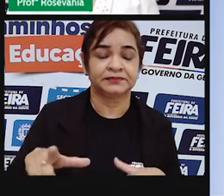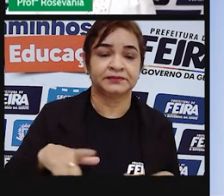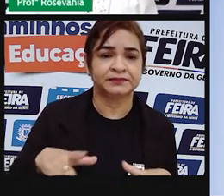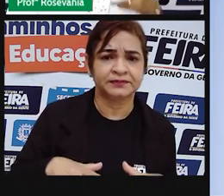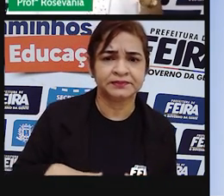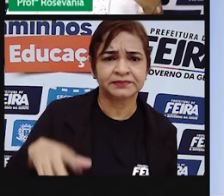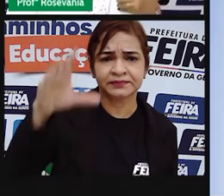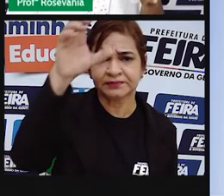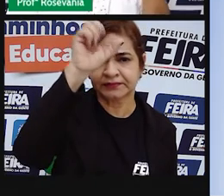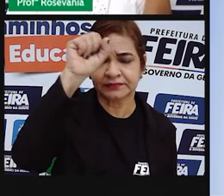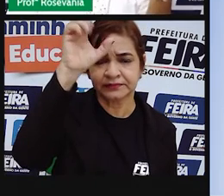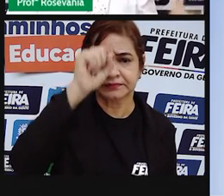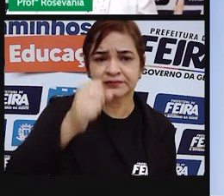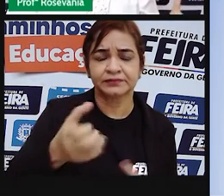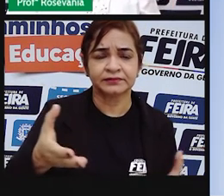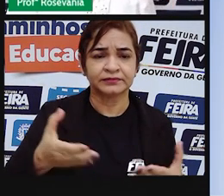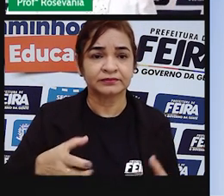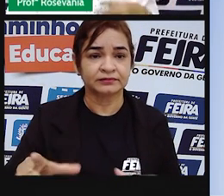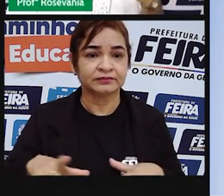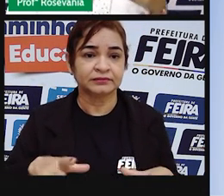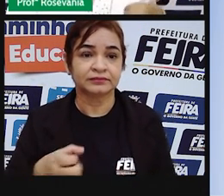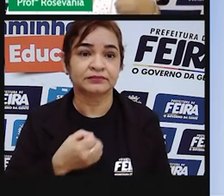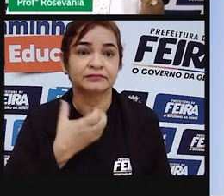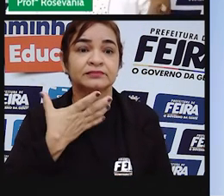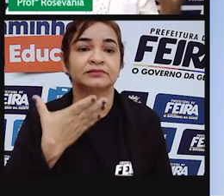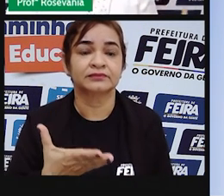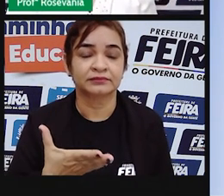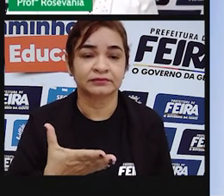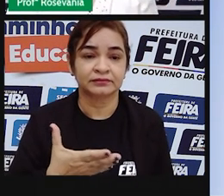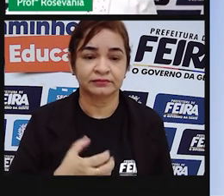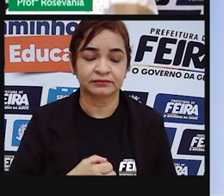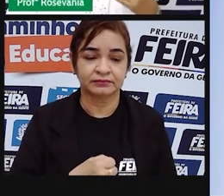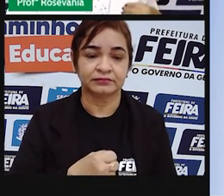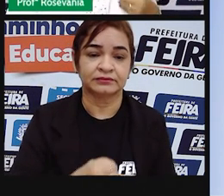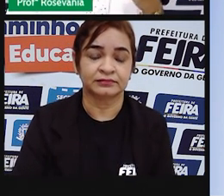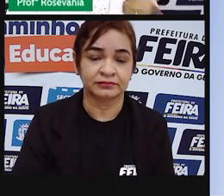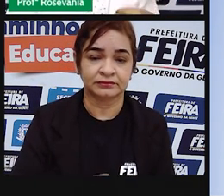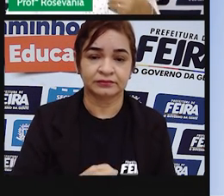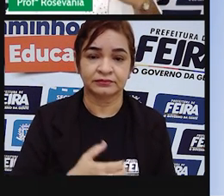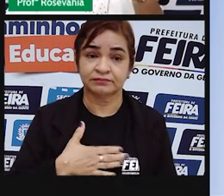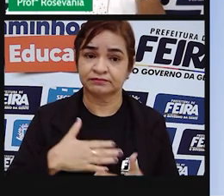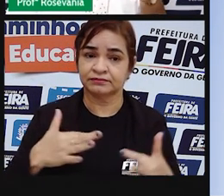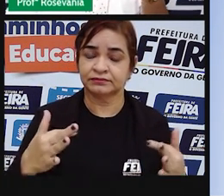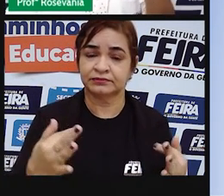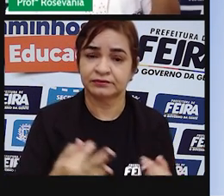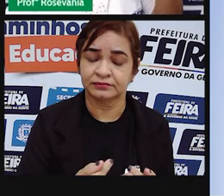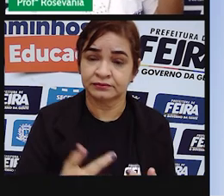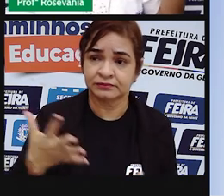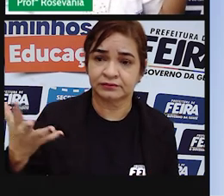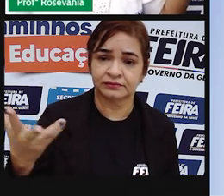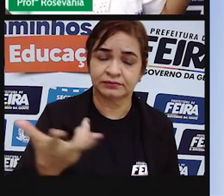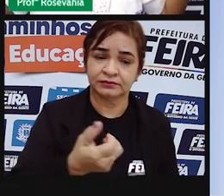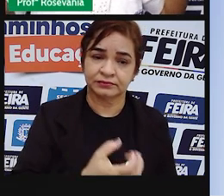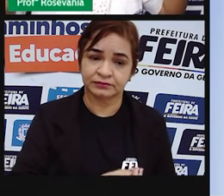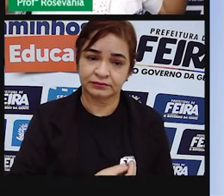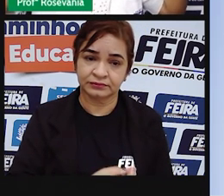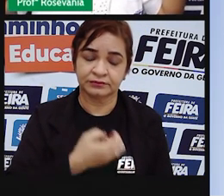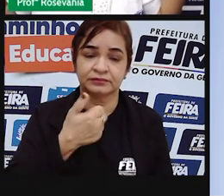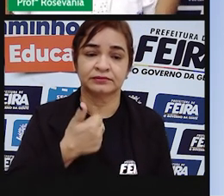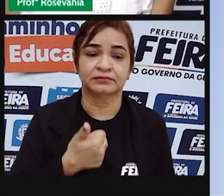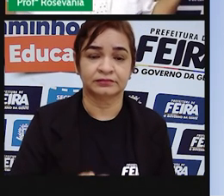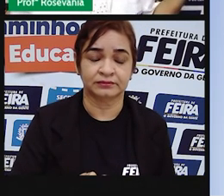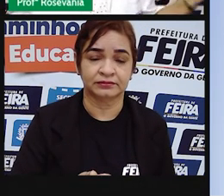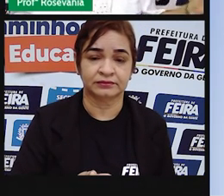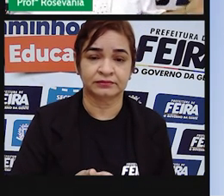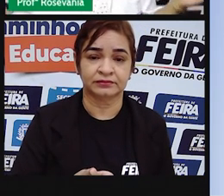aprender mais eu quero ter um trabalho melhor eu quero mudar de vida eu quero ter uma qualidade de nossa